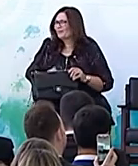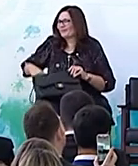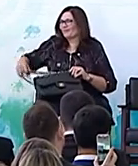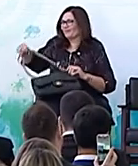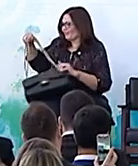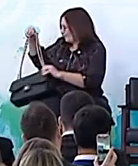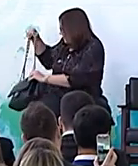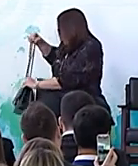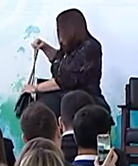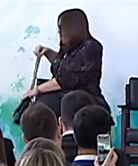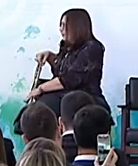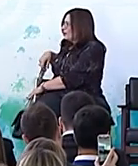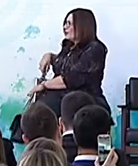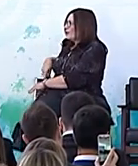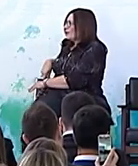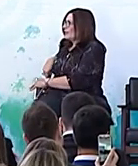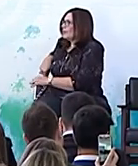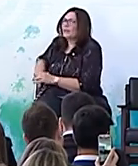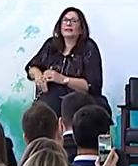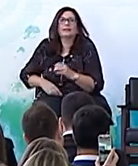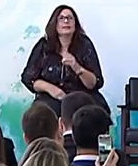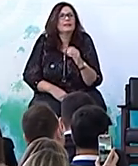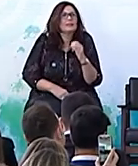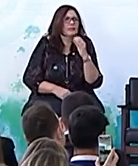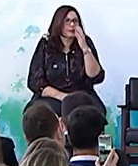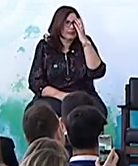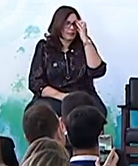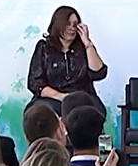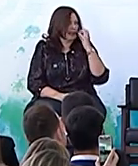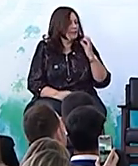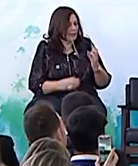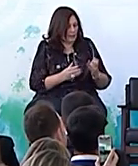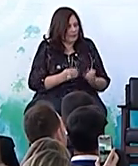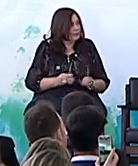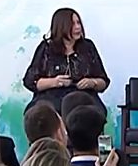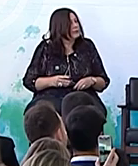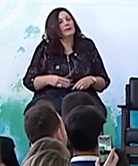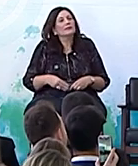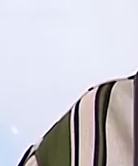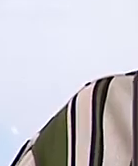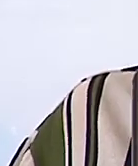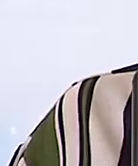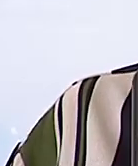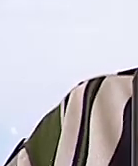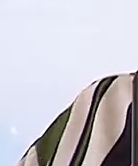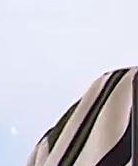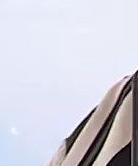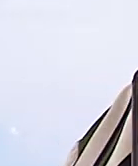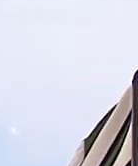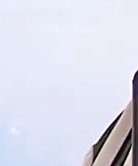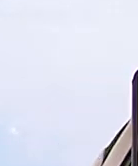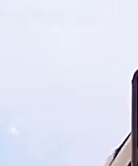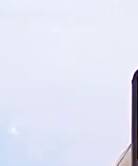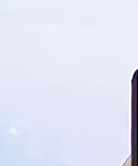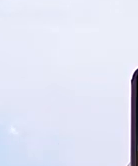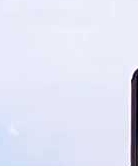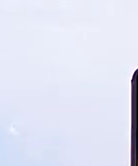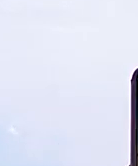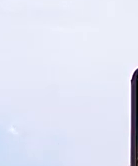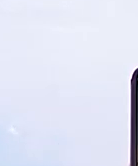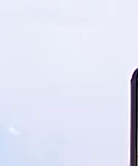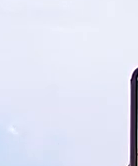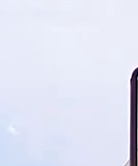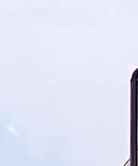A secretaria vem para atender esses jovens na formação tecnológica. Terminamos a Semana